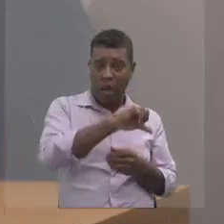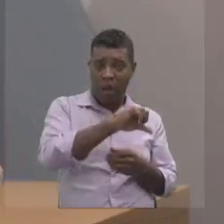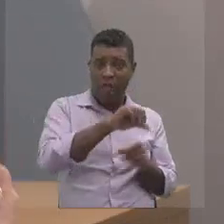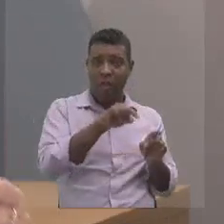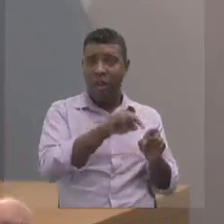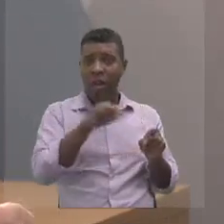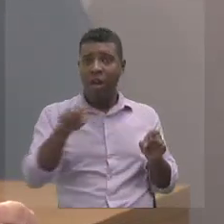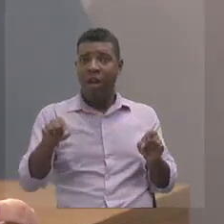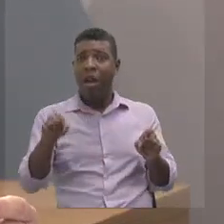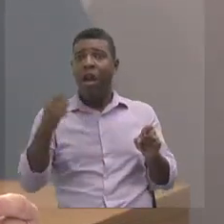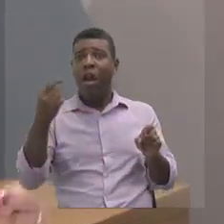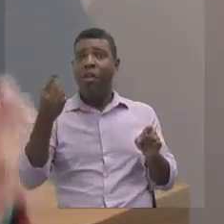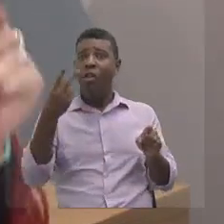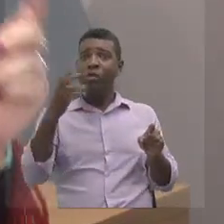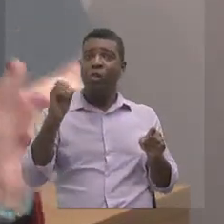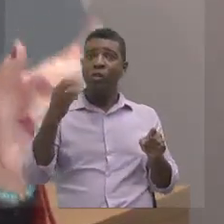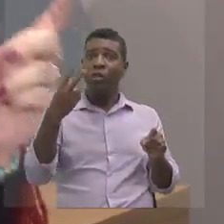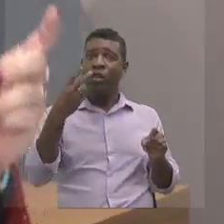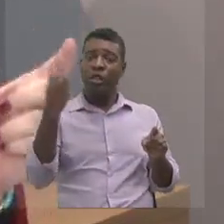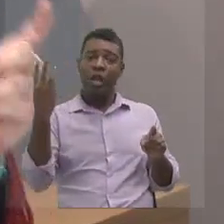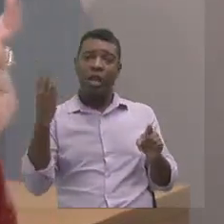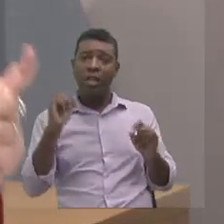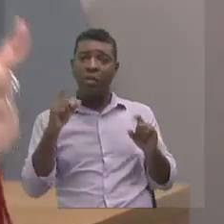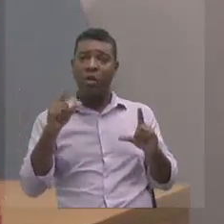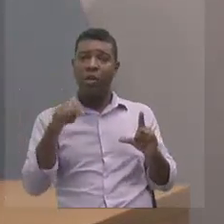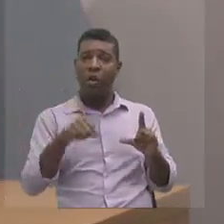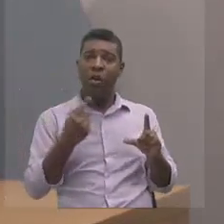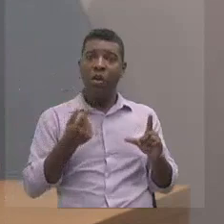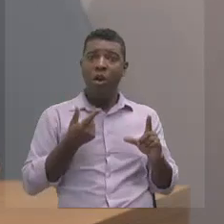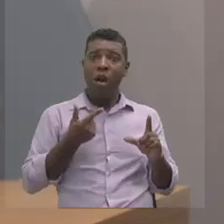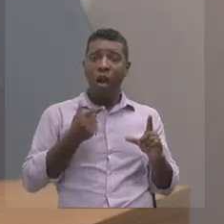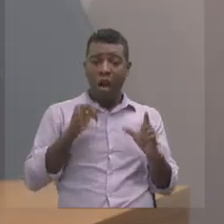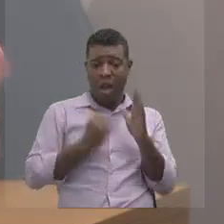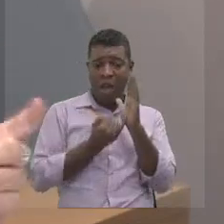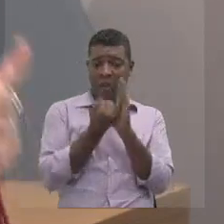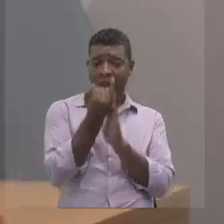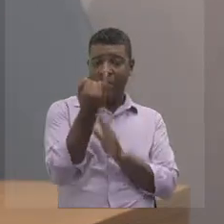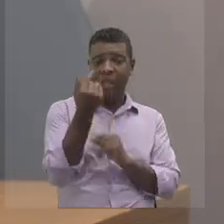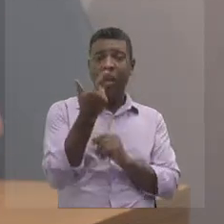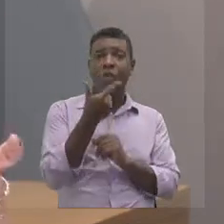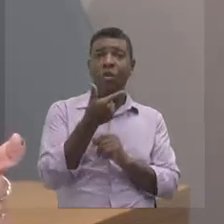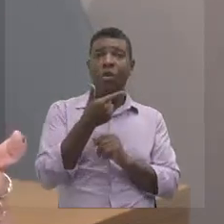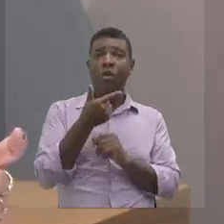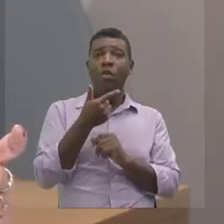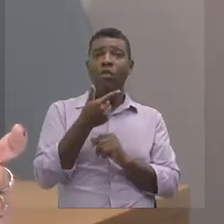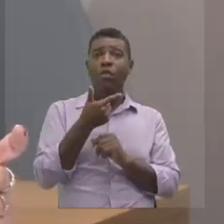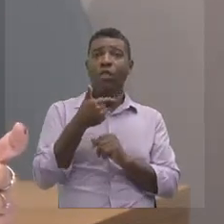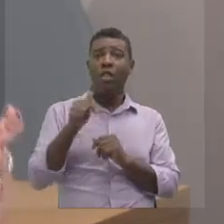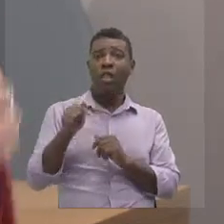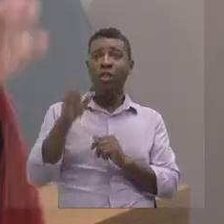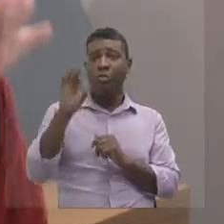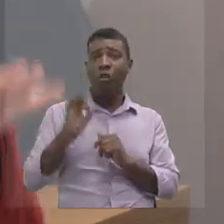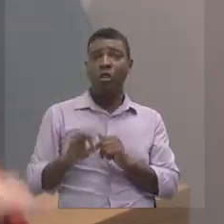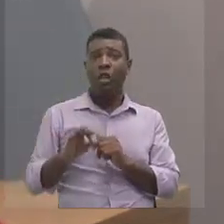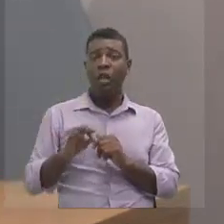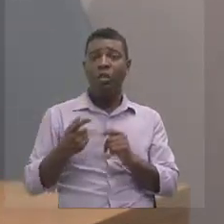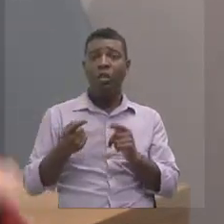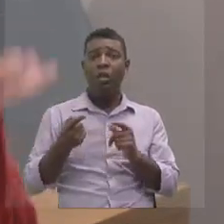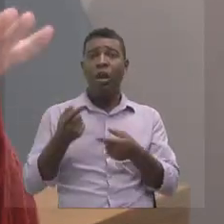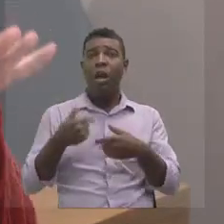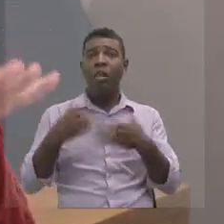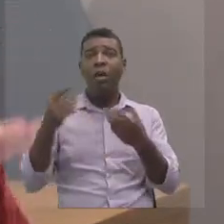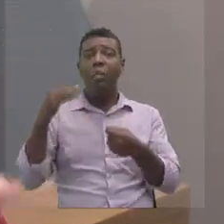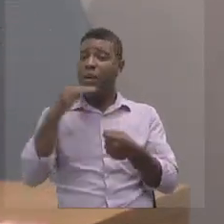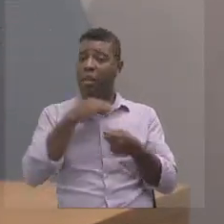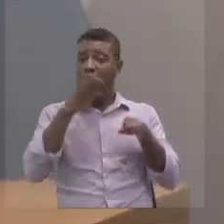de 27%. o aumento da renda média do trabalhador no mesmo período foi de 34% então a desproporção